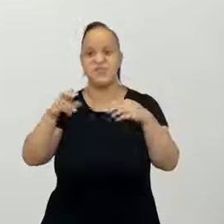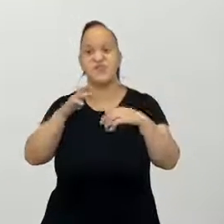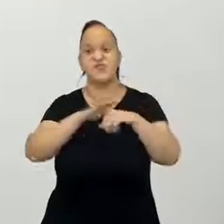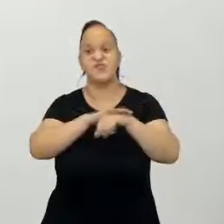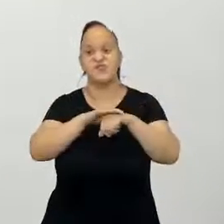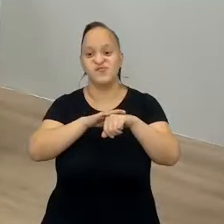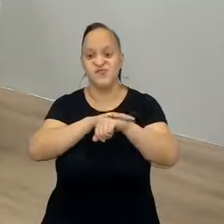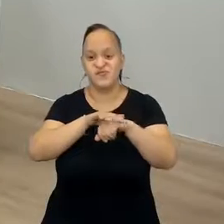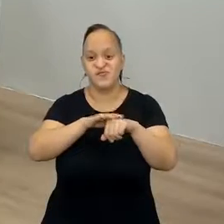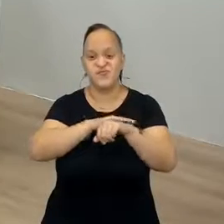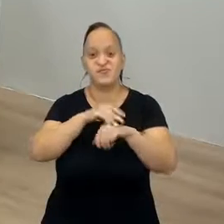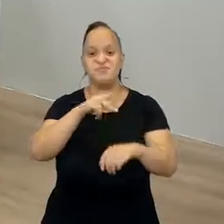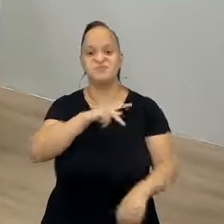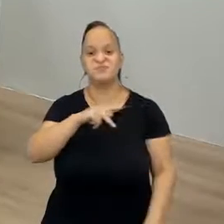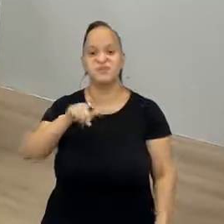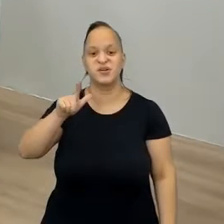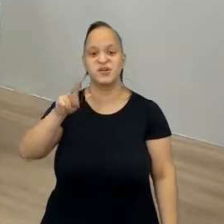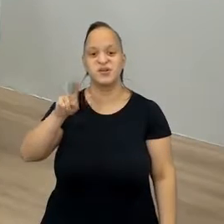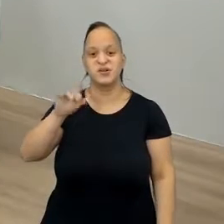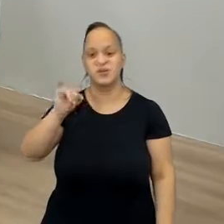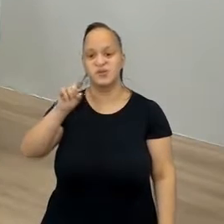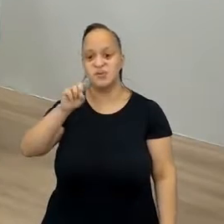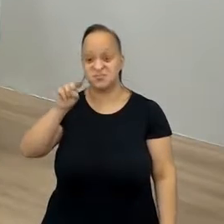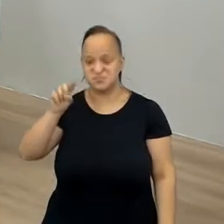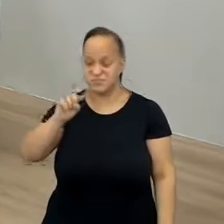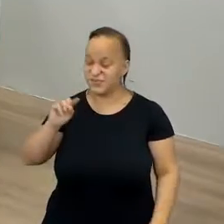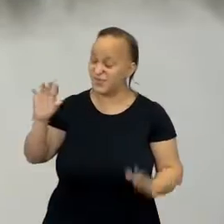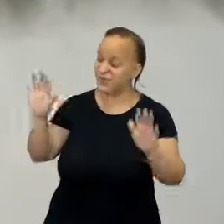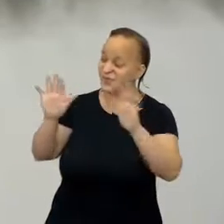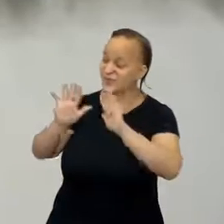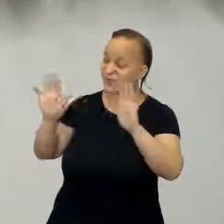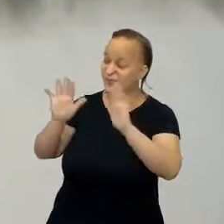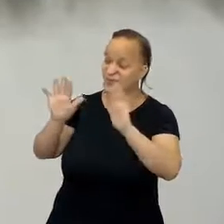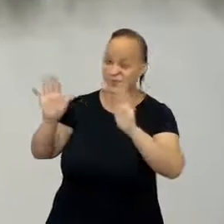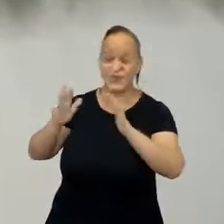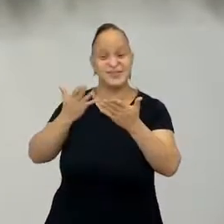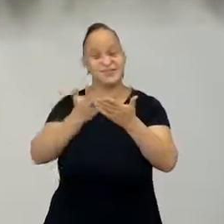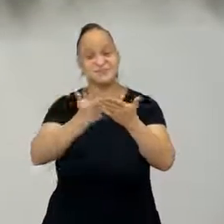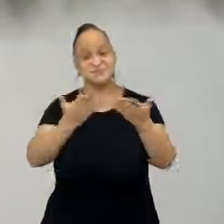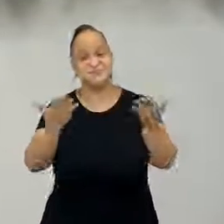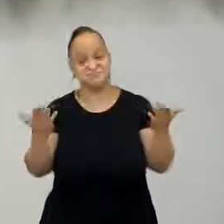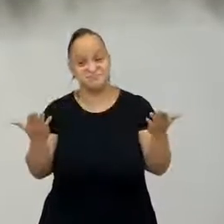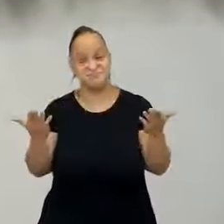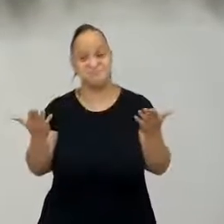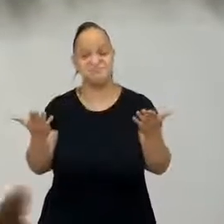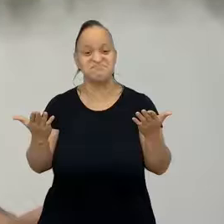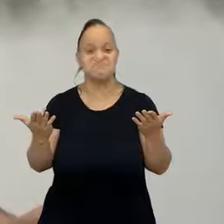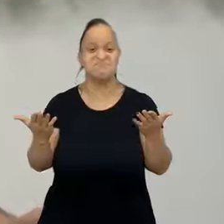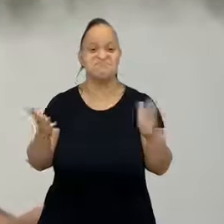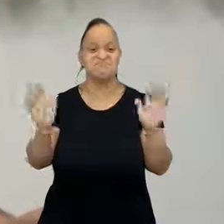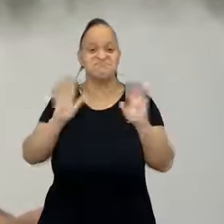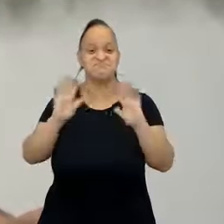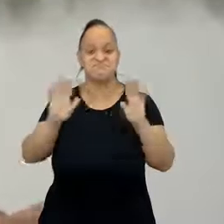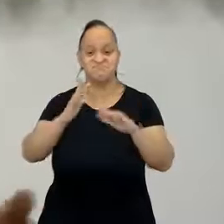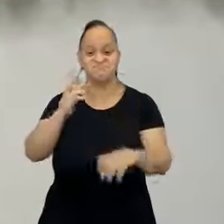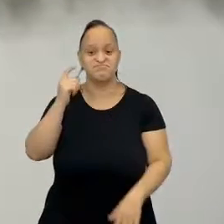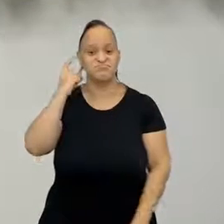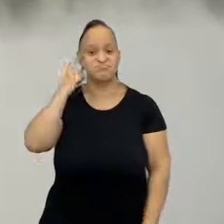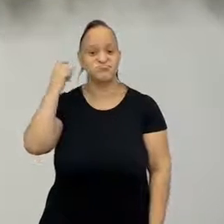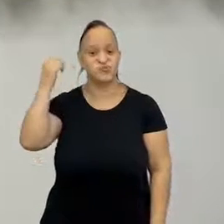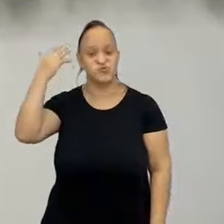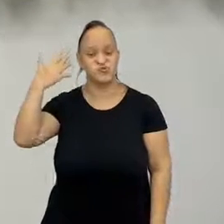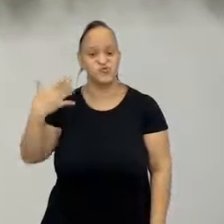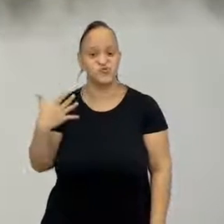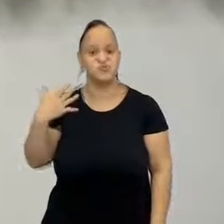está aqui com o professor Luiz. Olá, professor Luiz. Olá, Paula. Salve, salve todos e todas. Eu sou o professor Luiz, professor